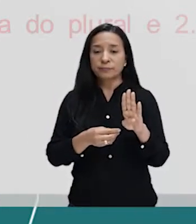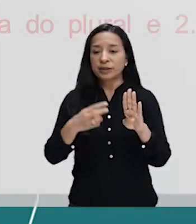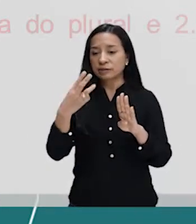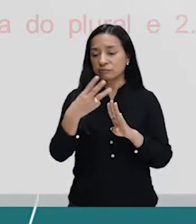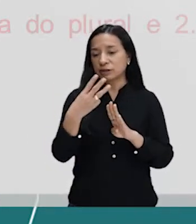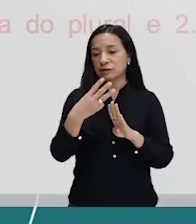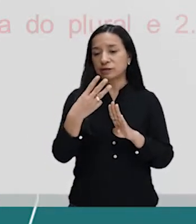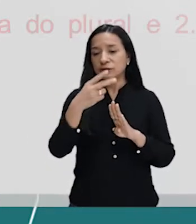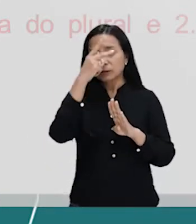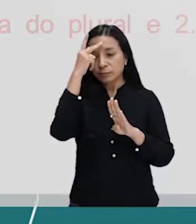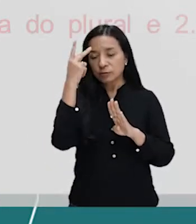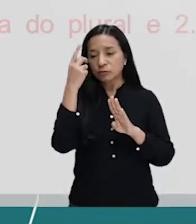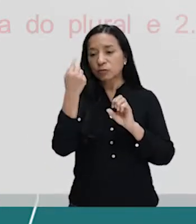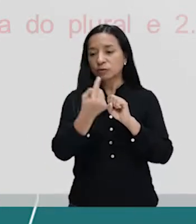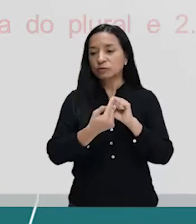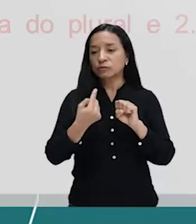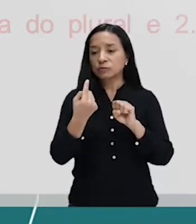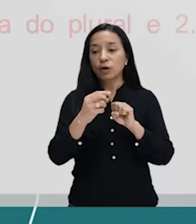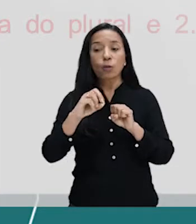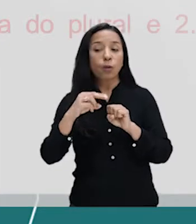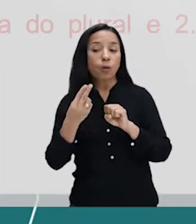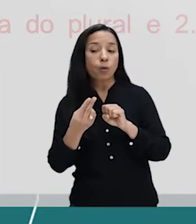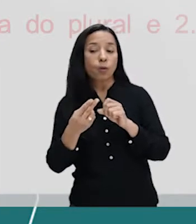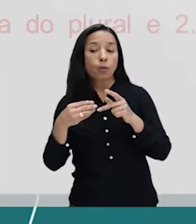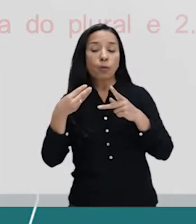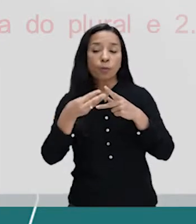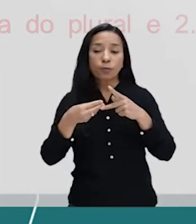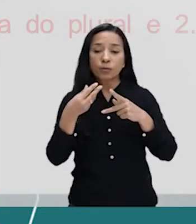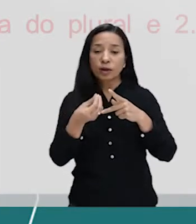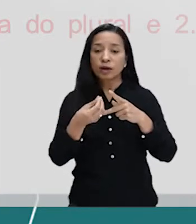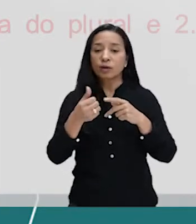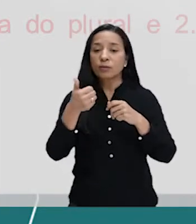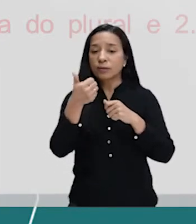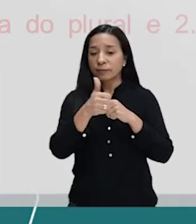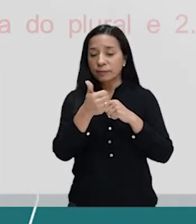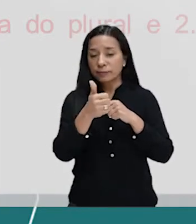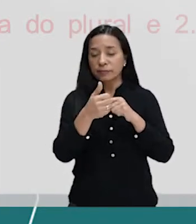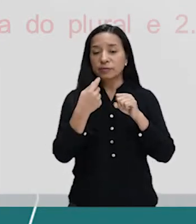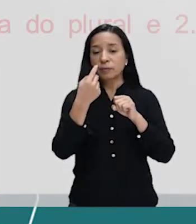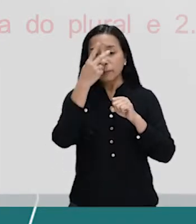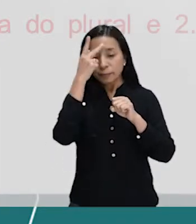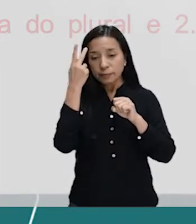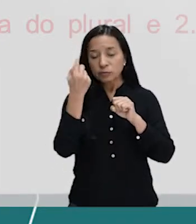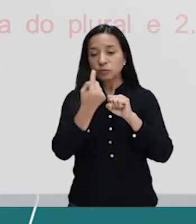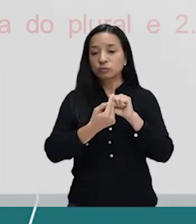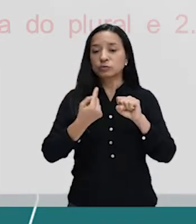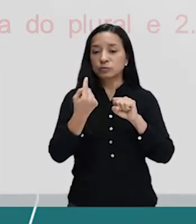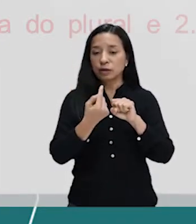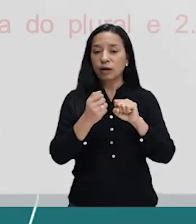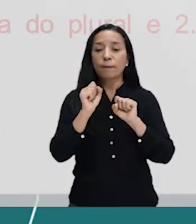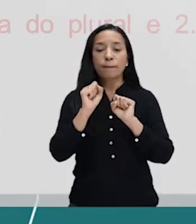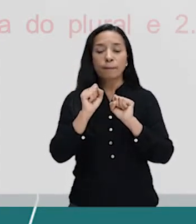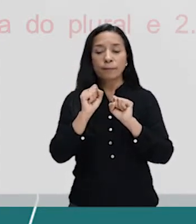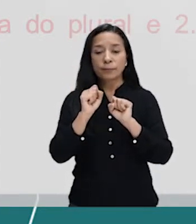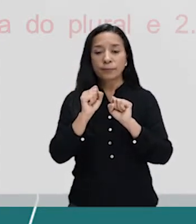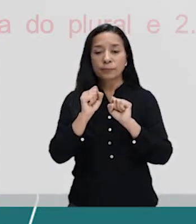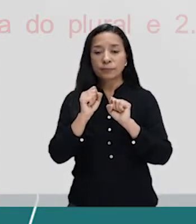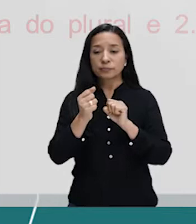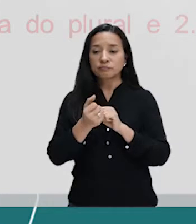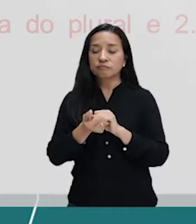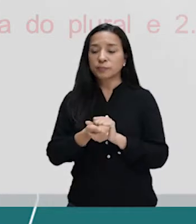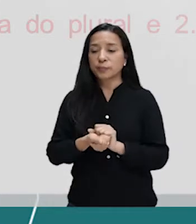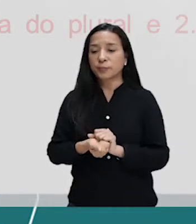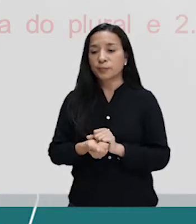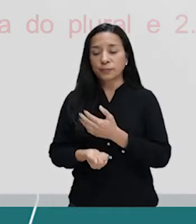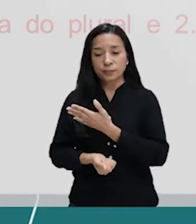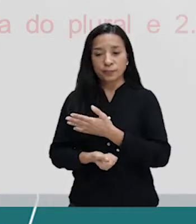singular, ou do plural, né? E a primeira pessoa do singular. Pode ir sua, do singular, e